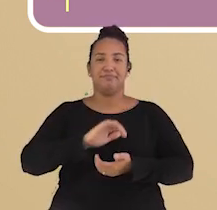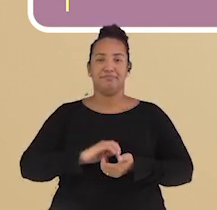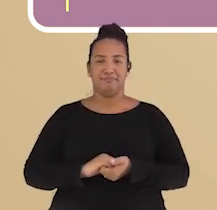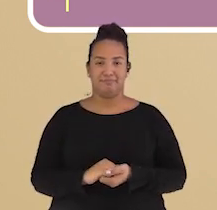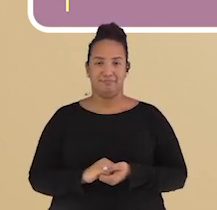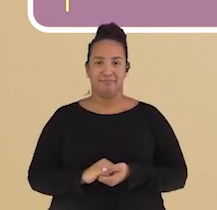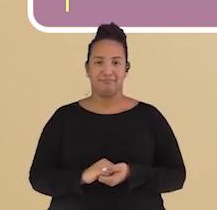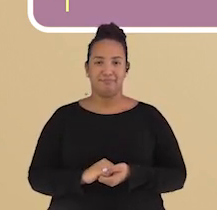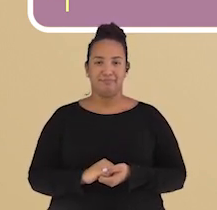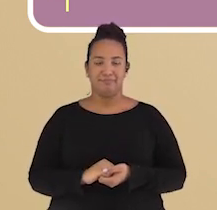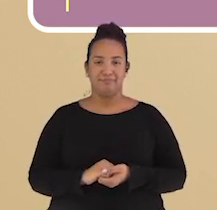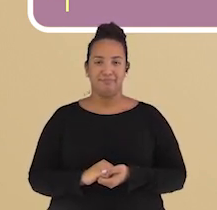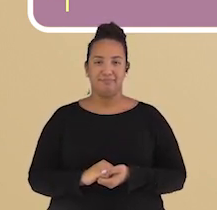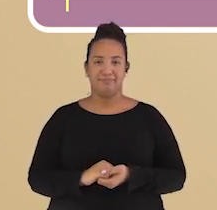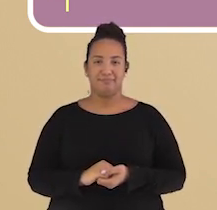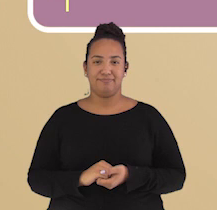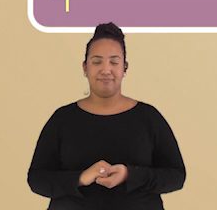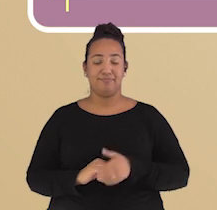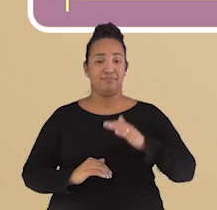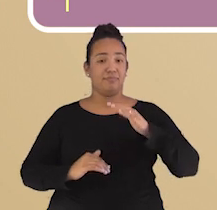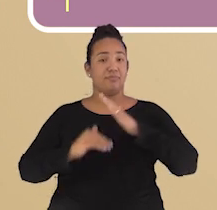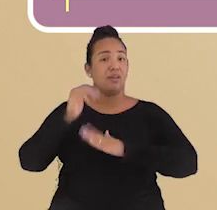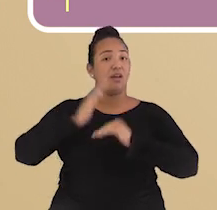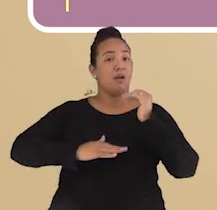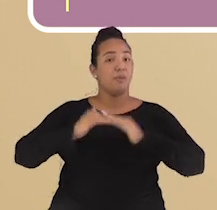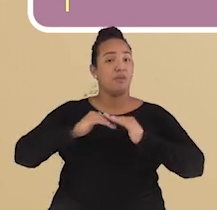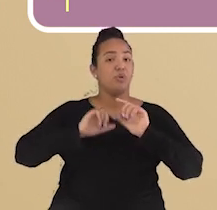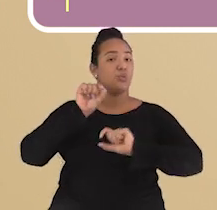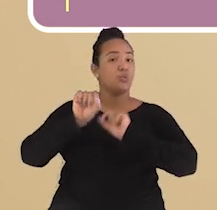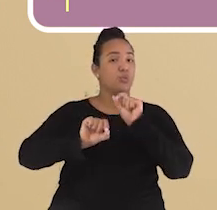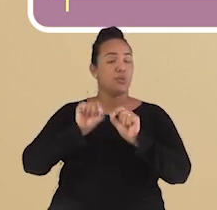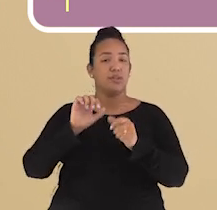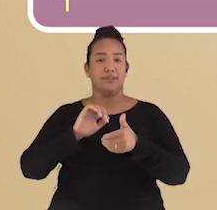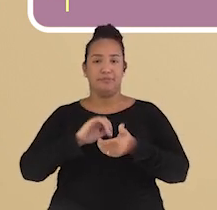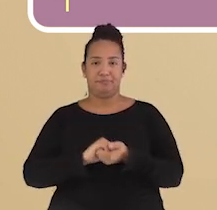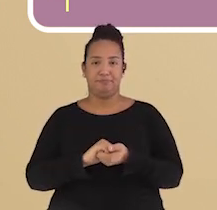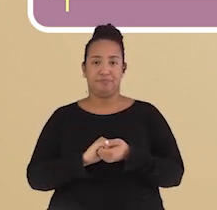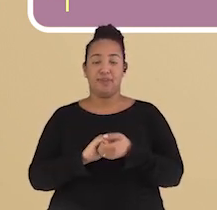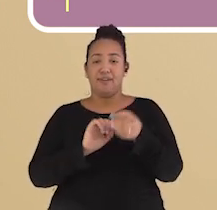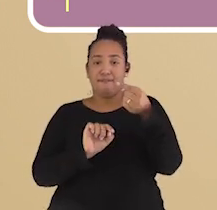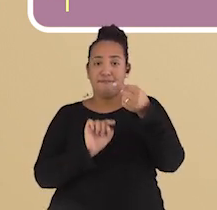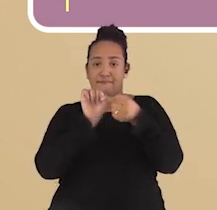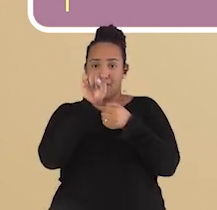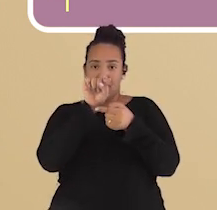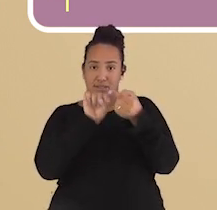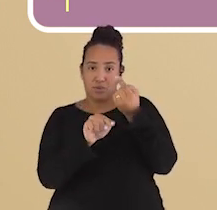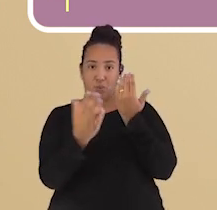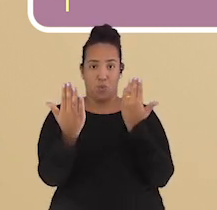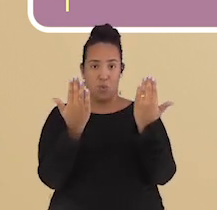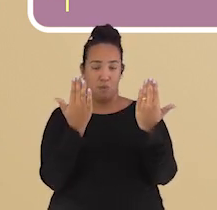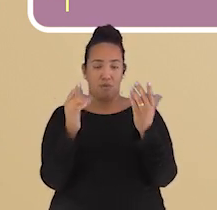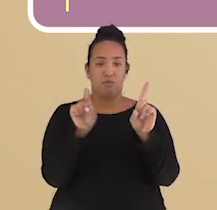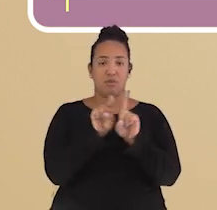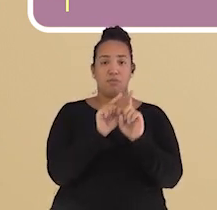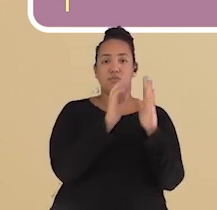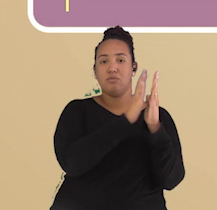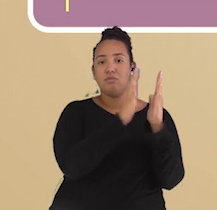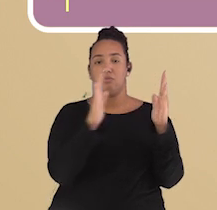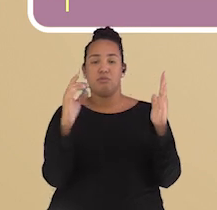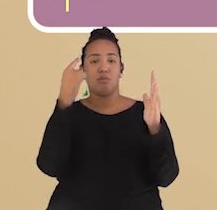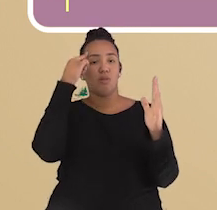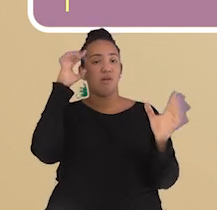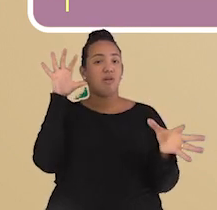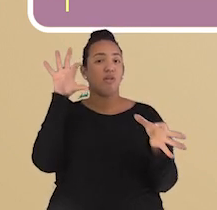fundamental, anos finais. Trabalhe a habilidade comparar e ordenar frações associadas a ideias